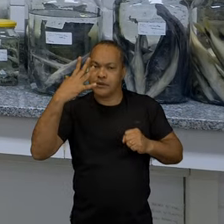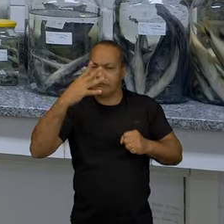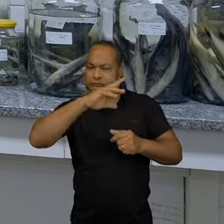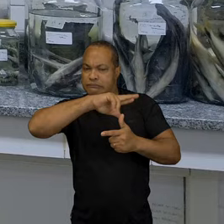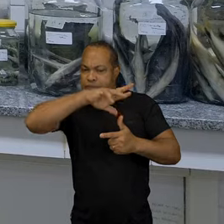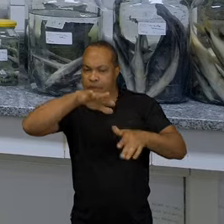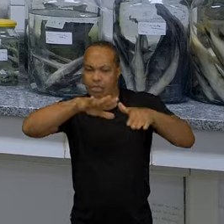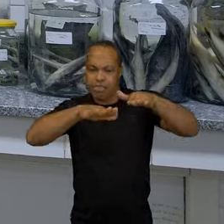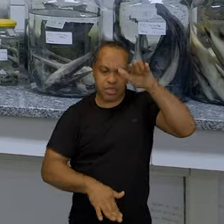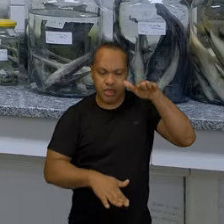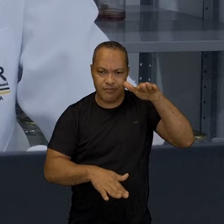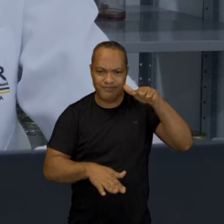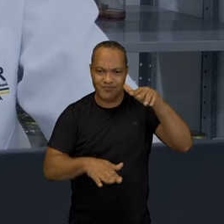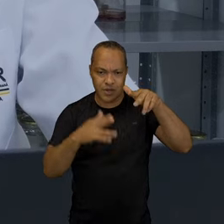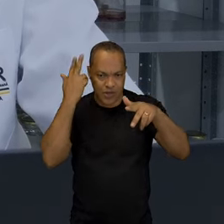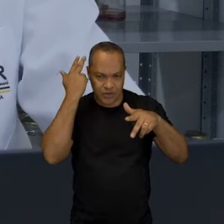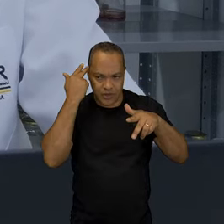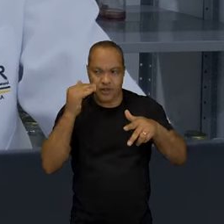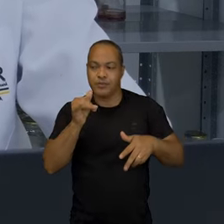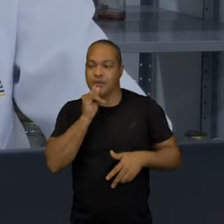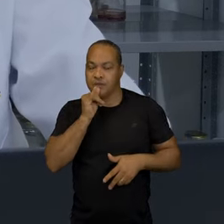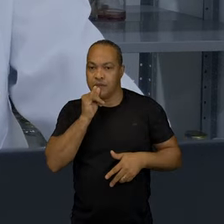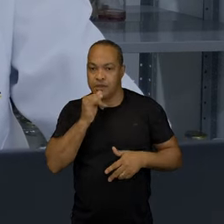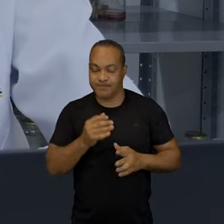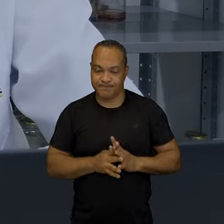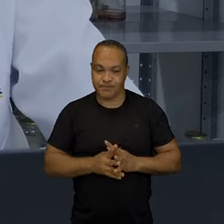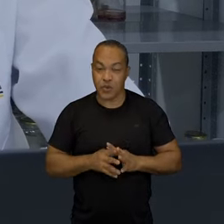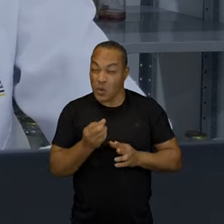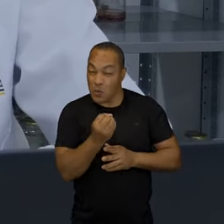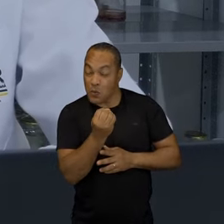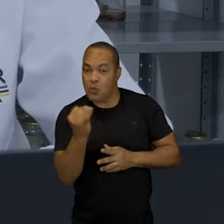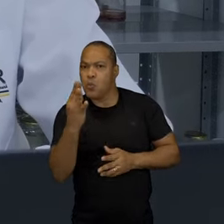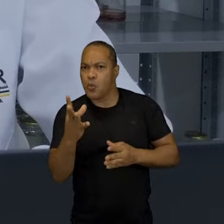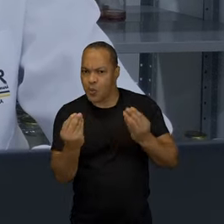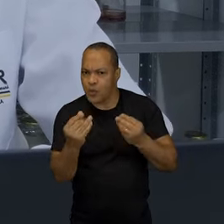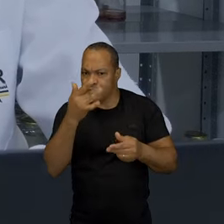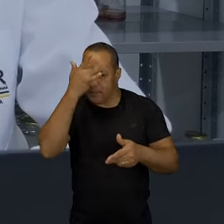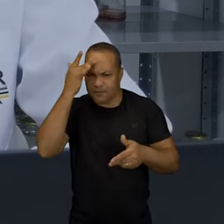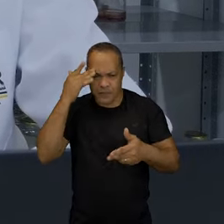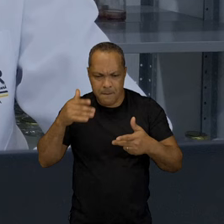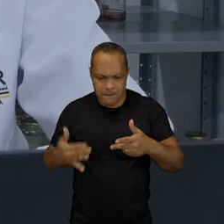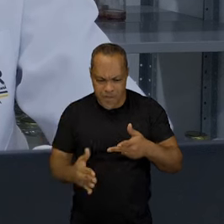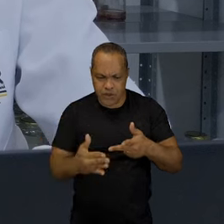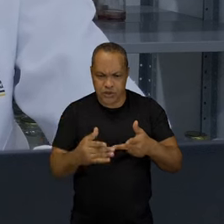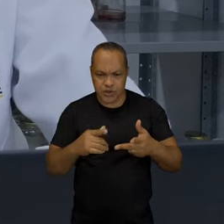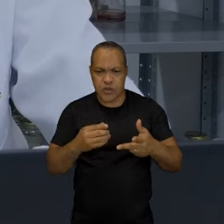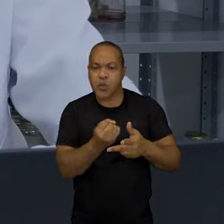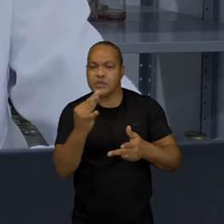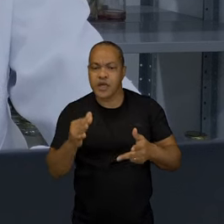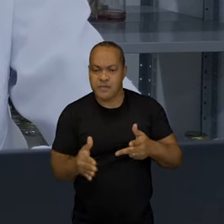de desequilíbrios ambientais. Por exemplo, muitas espécies de peixes controlam uma quantidade grande